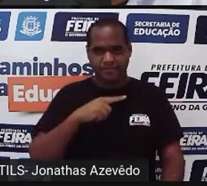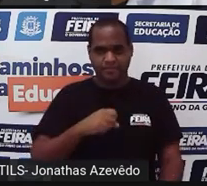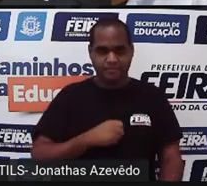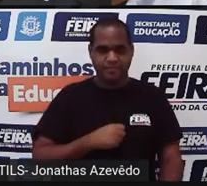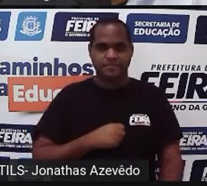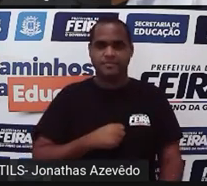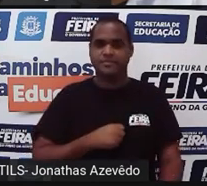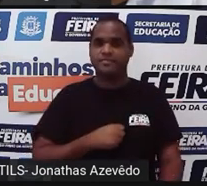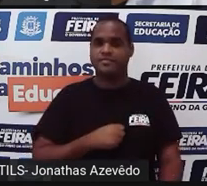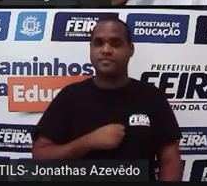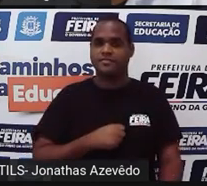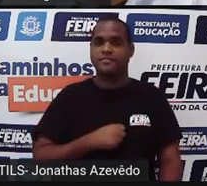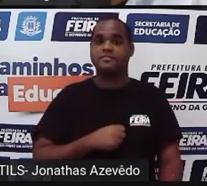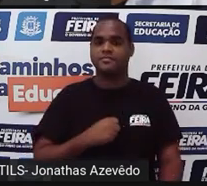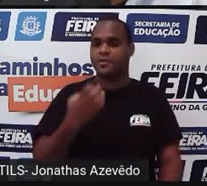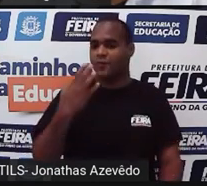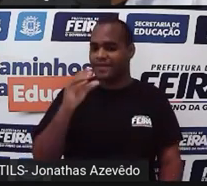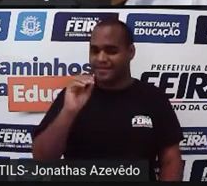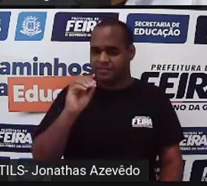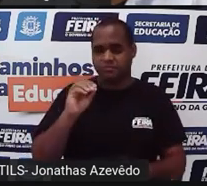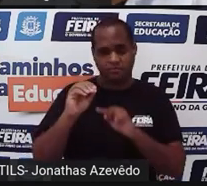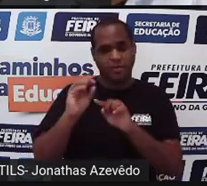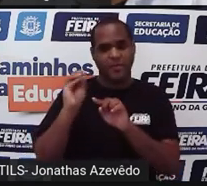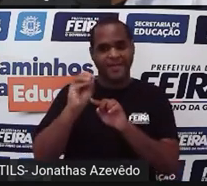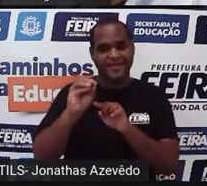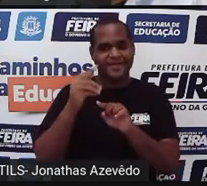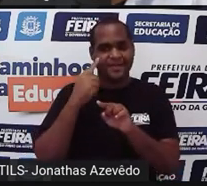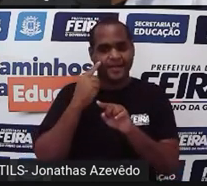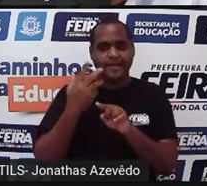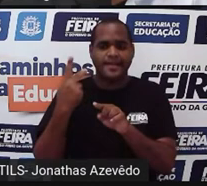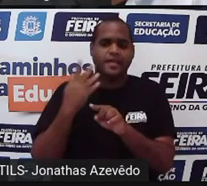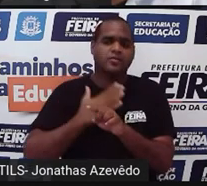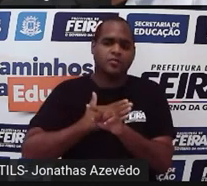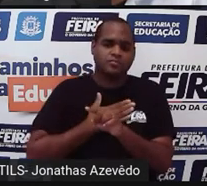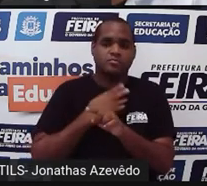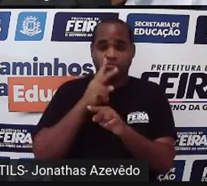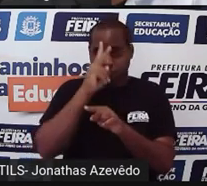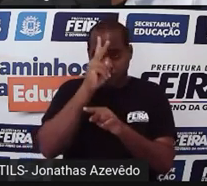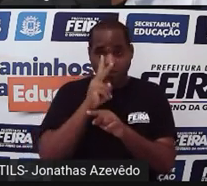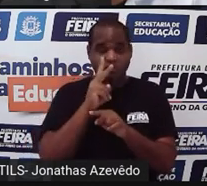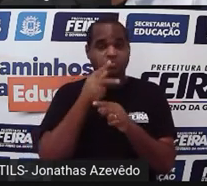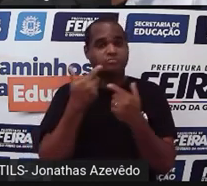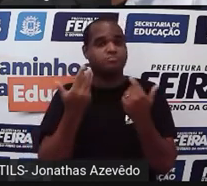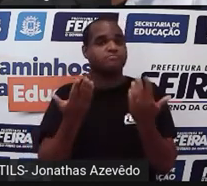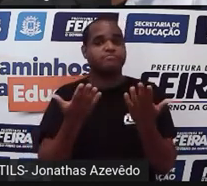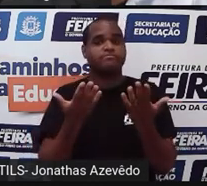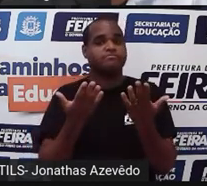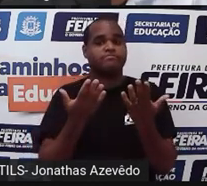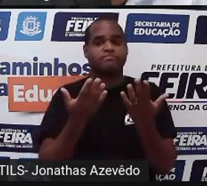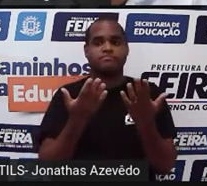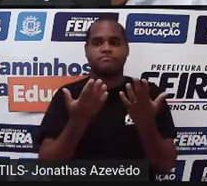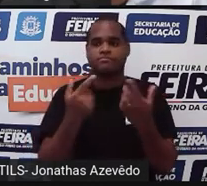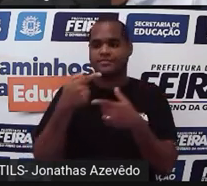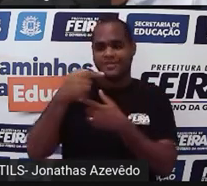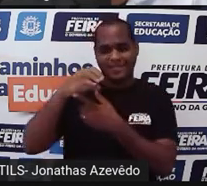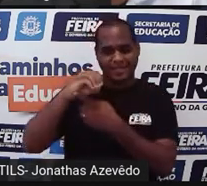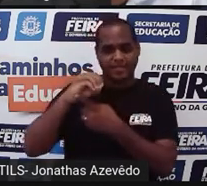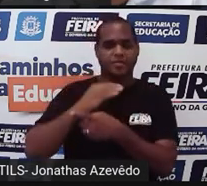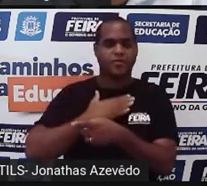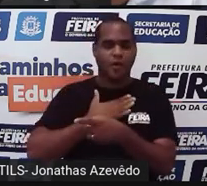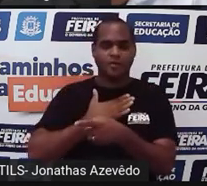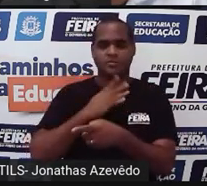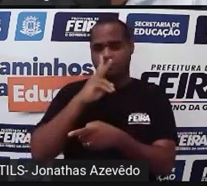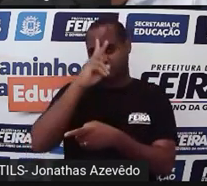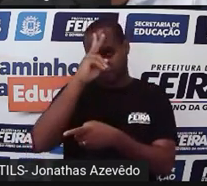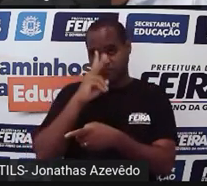colocar 40. Ah, então os que gostam de história, os 70 que gostam